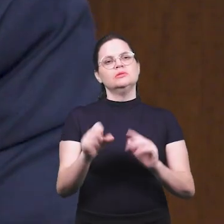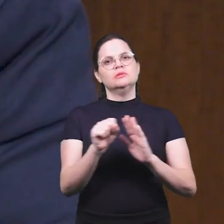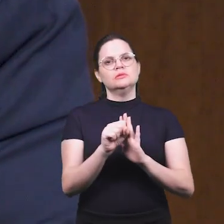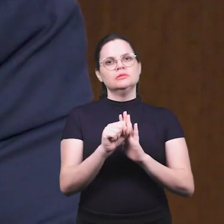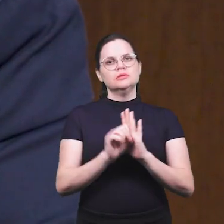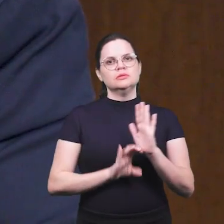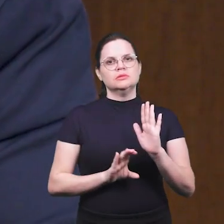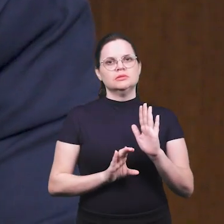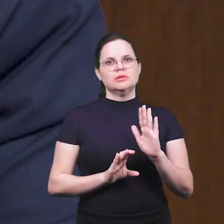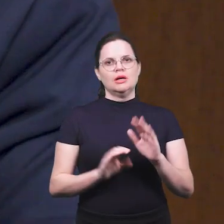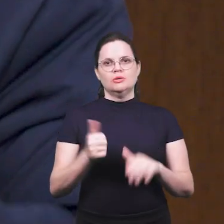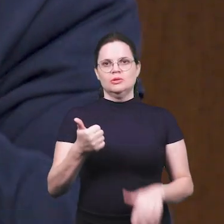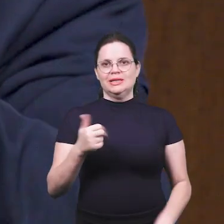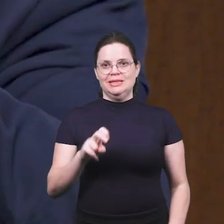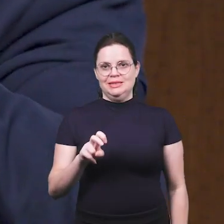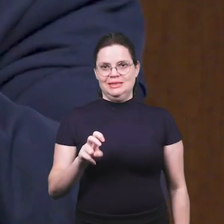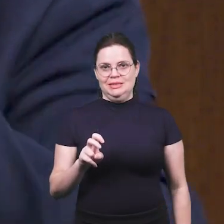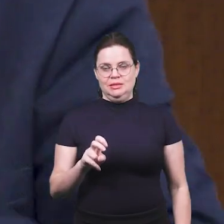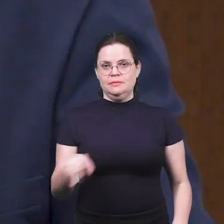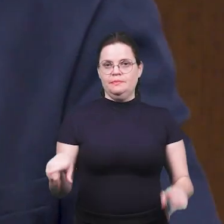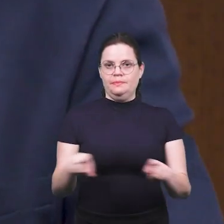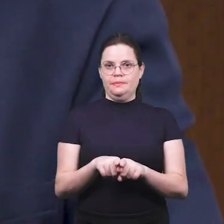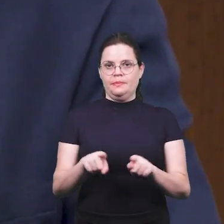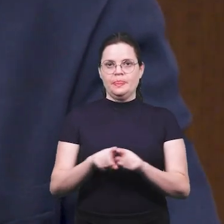depois, no século